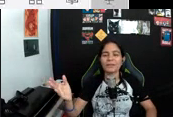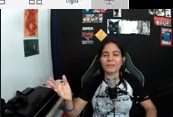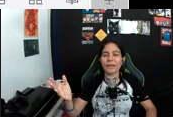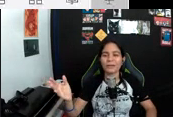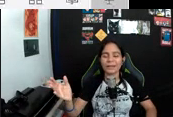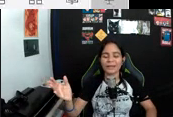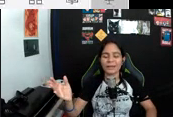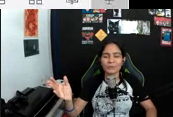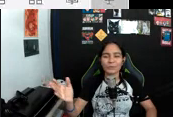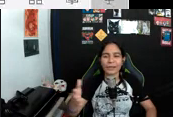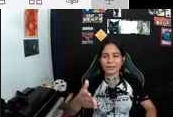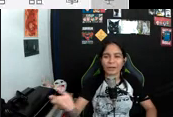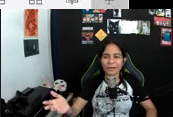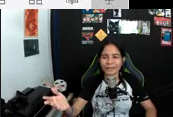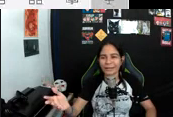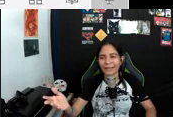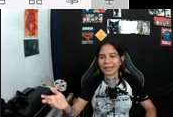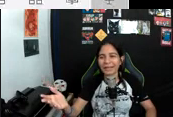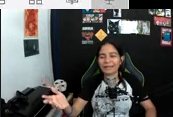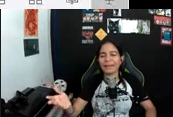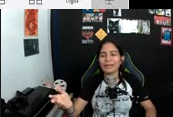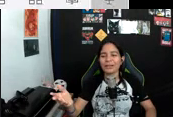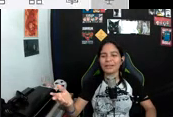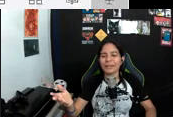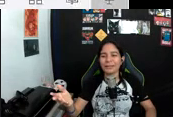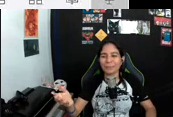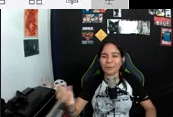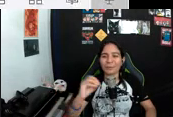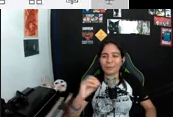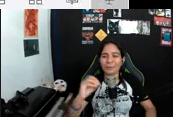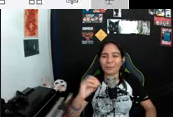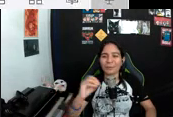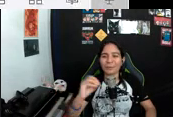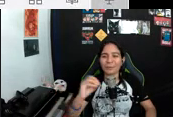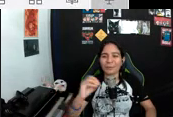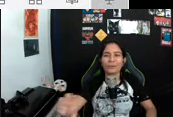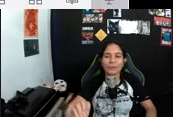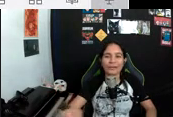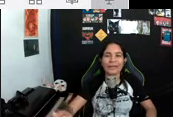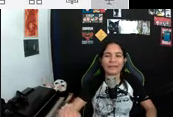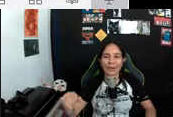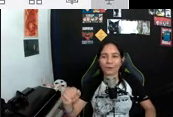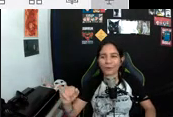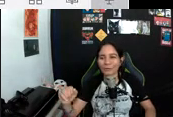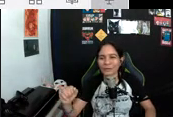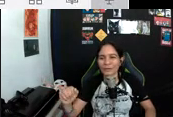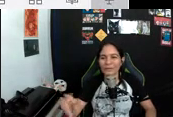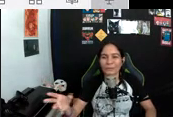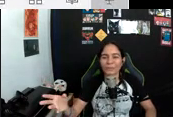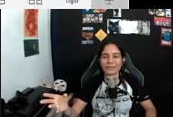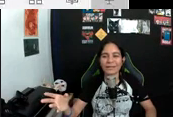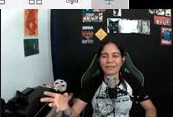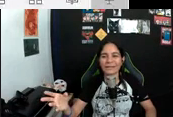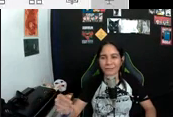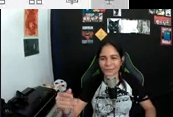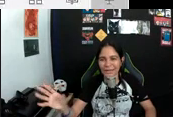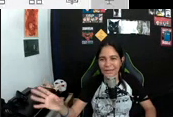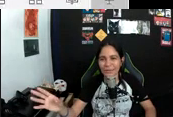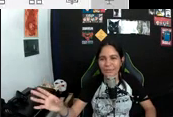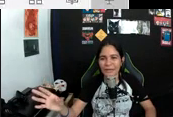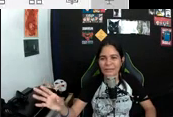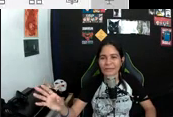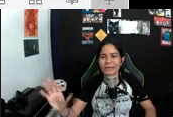vezes a gente vai num restaurante, né? Tem gente que começa a empurrar coisa ali na conta, se você não presta